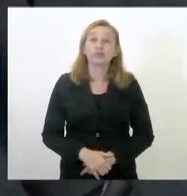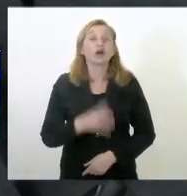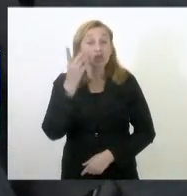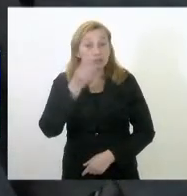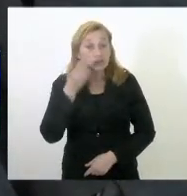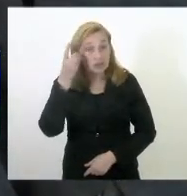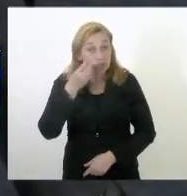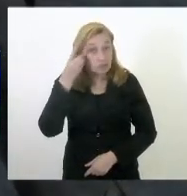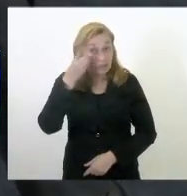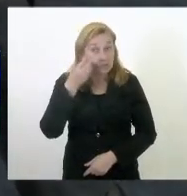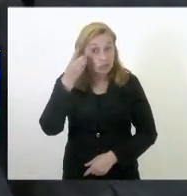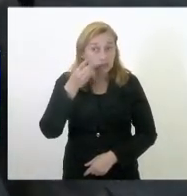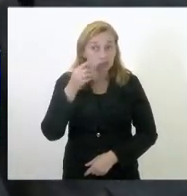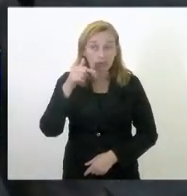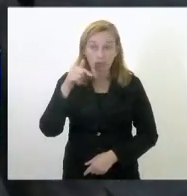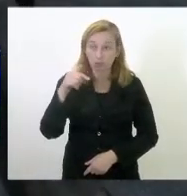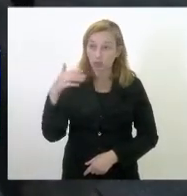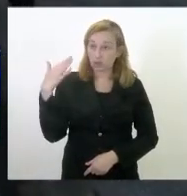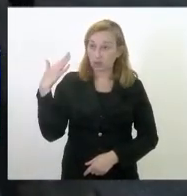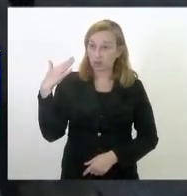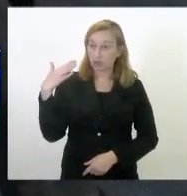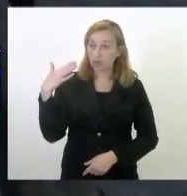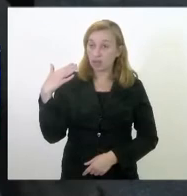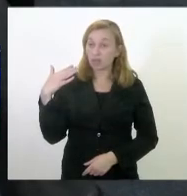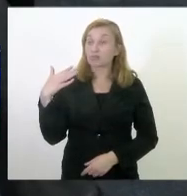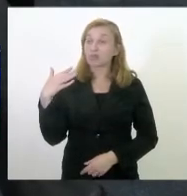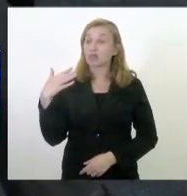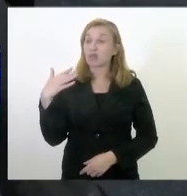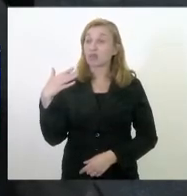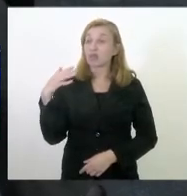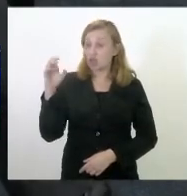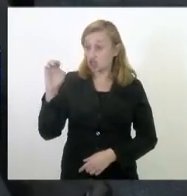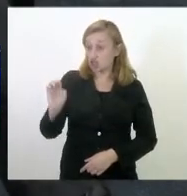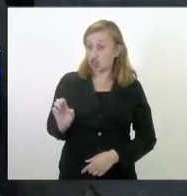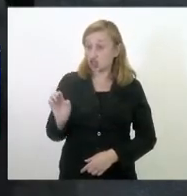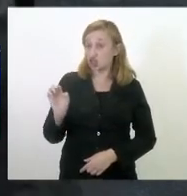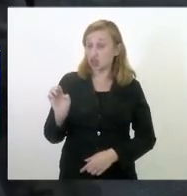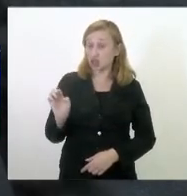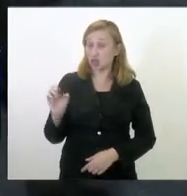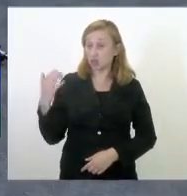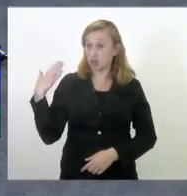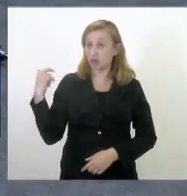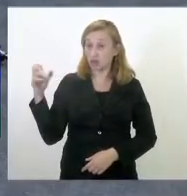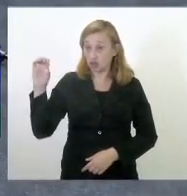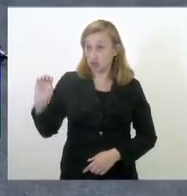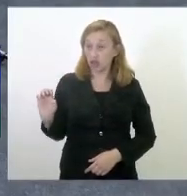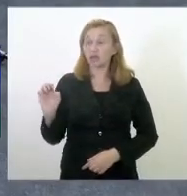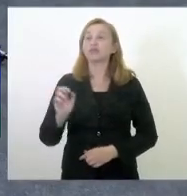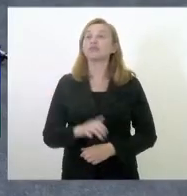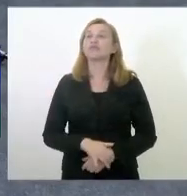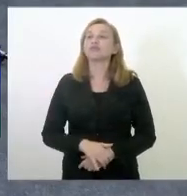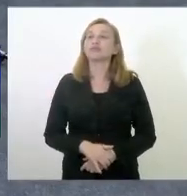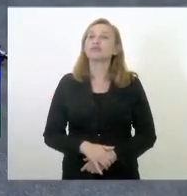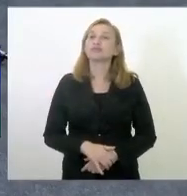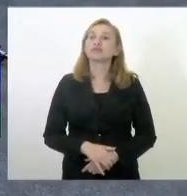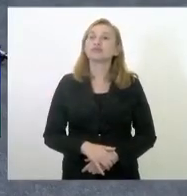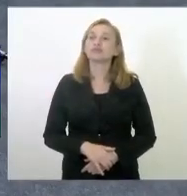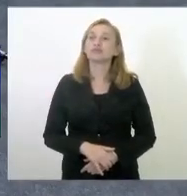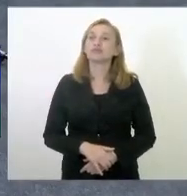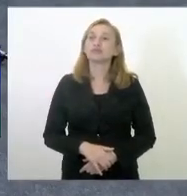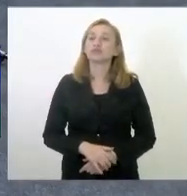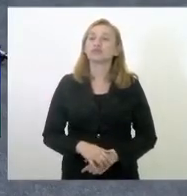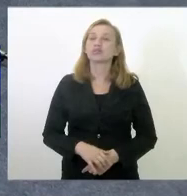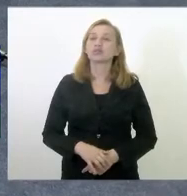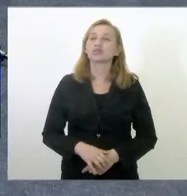do deputado aqui à minha esquerda, sem necessariamente ser uma posição